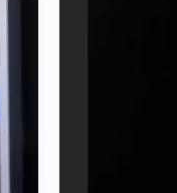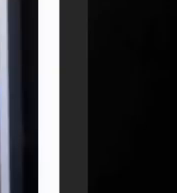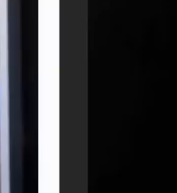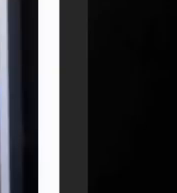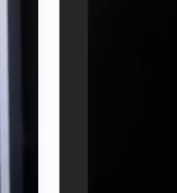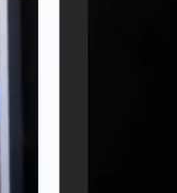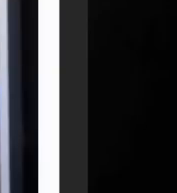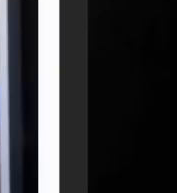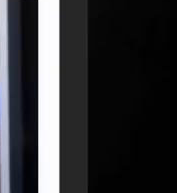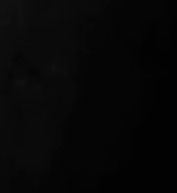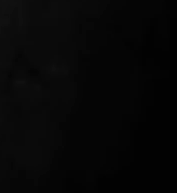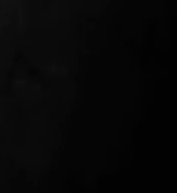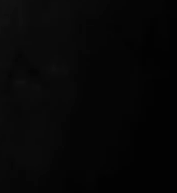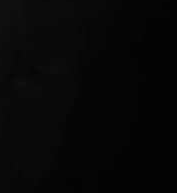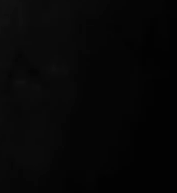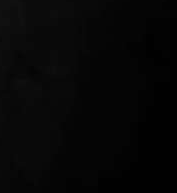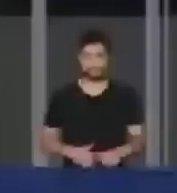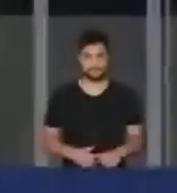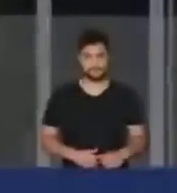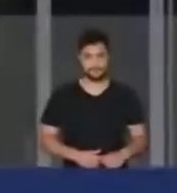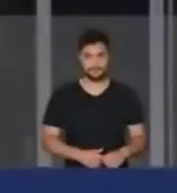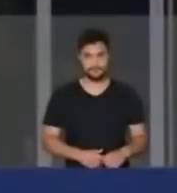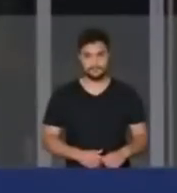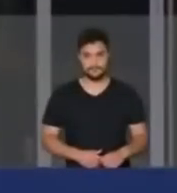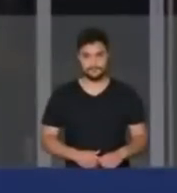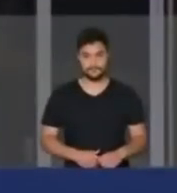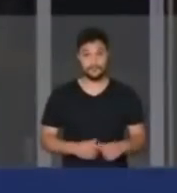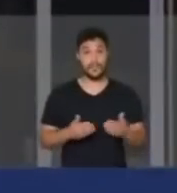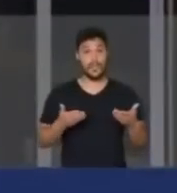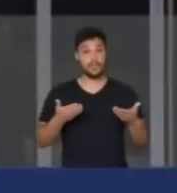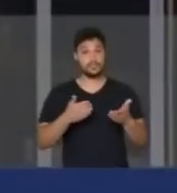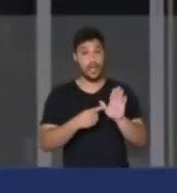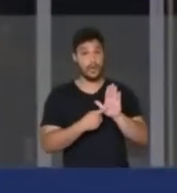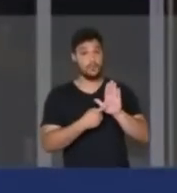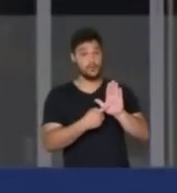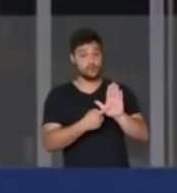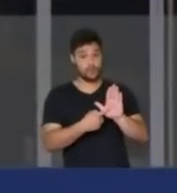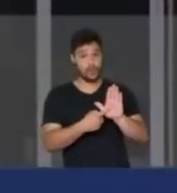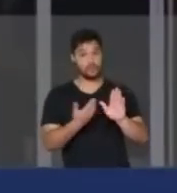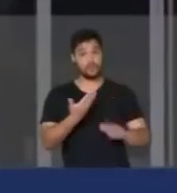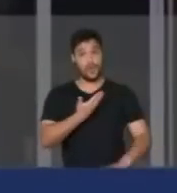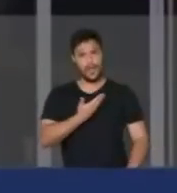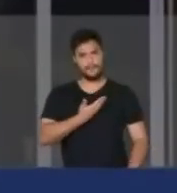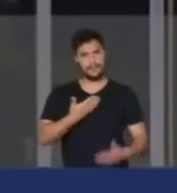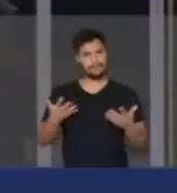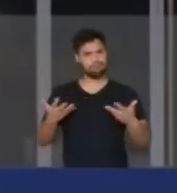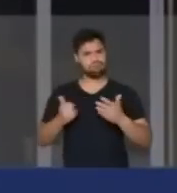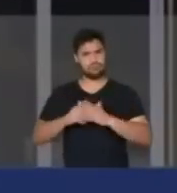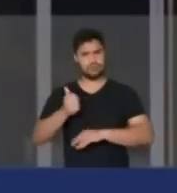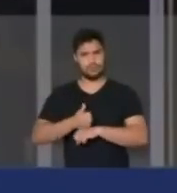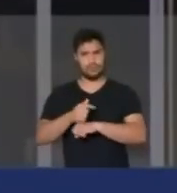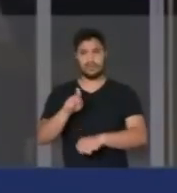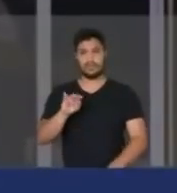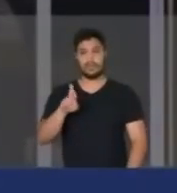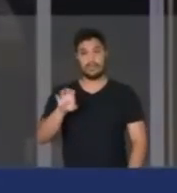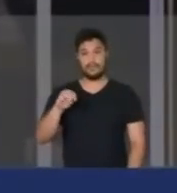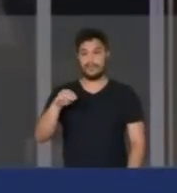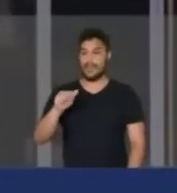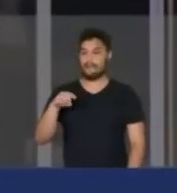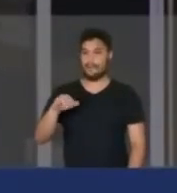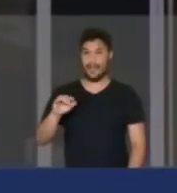coloca uma melancia vamos lá caiu na coluna do amigo e Brilhante Jornalista Guilherme amado